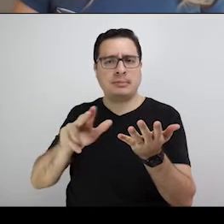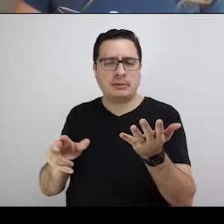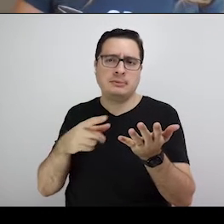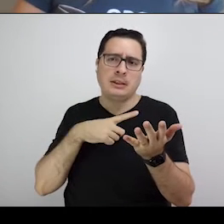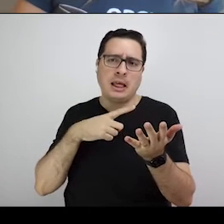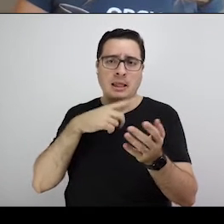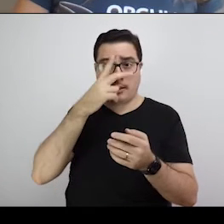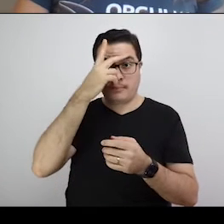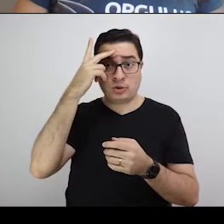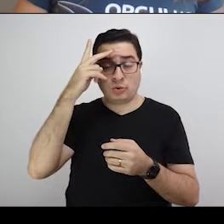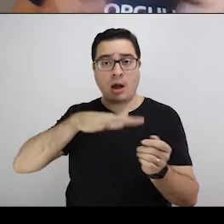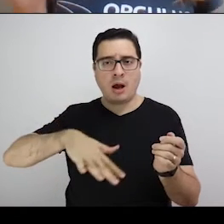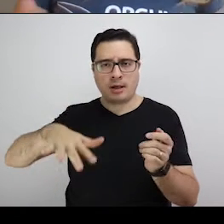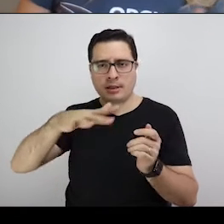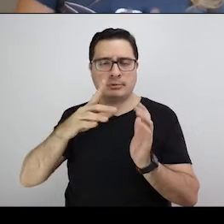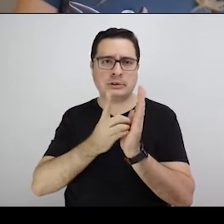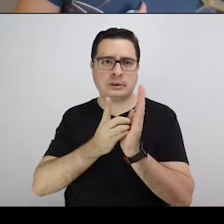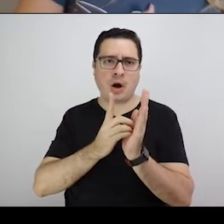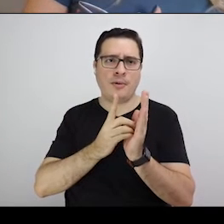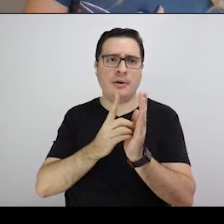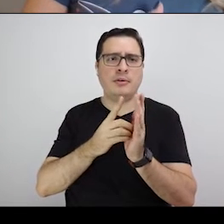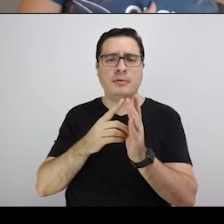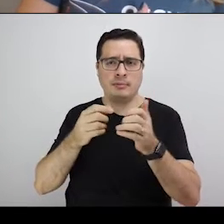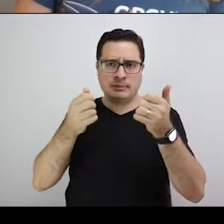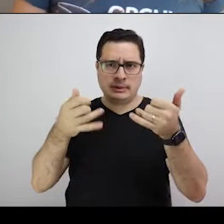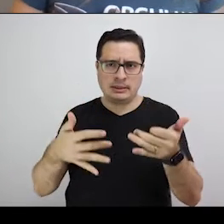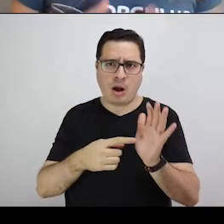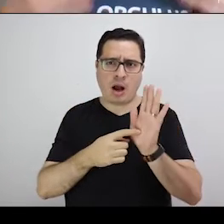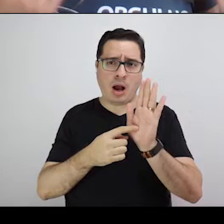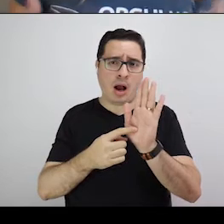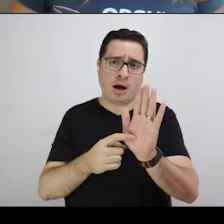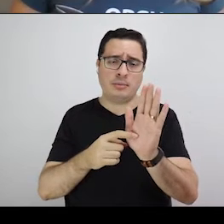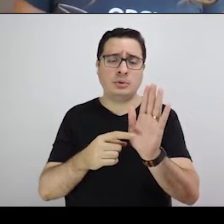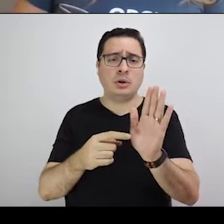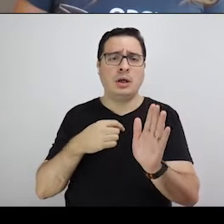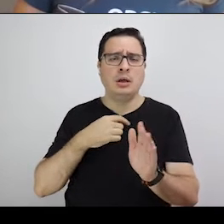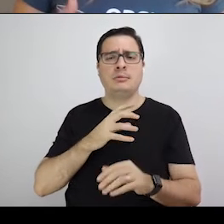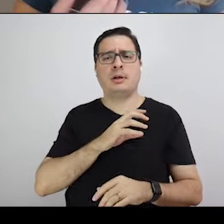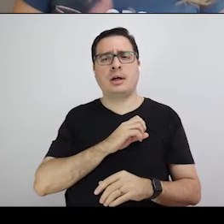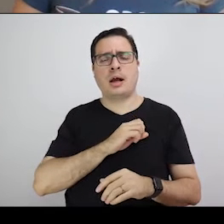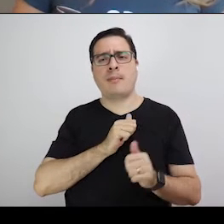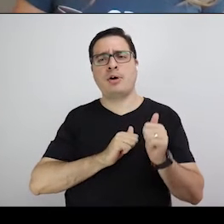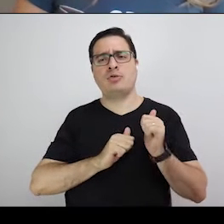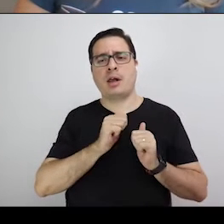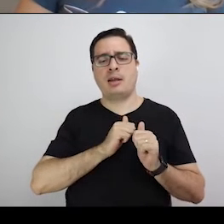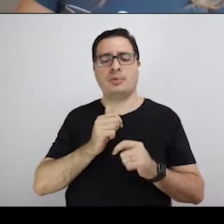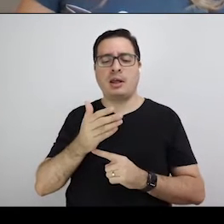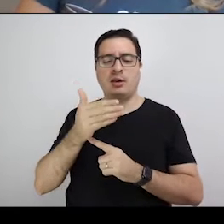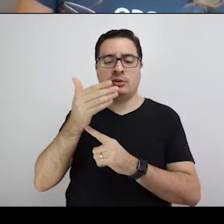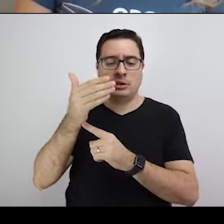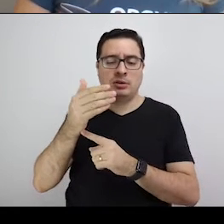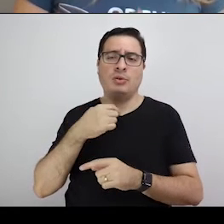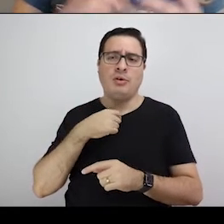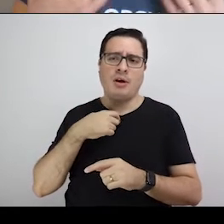pessoas no meio digital. Eu vou fazer uma breve apresentação. Eu sou apaixonada por tecnologia, apaixonada pelo que eu